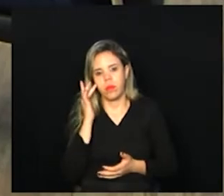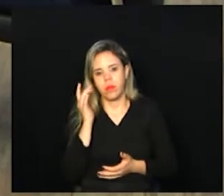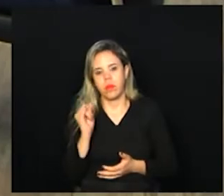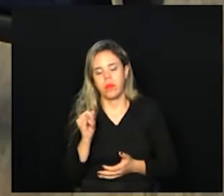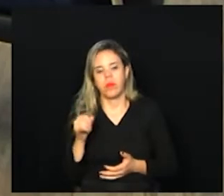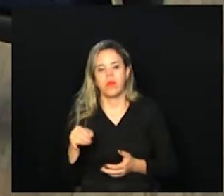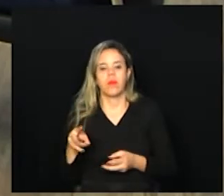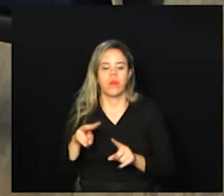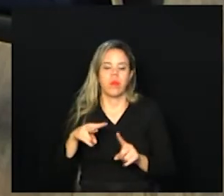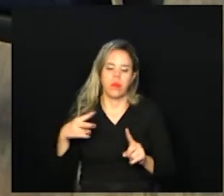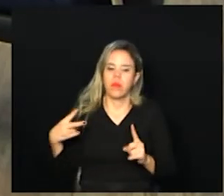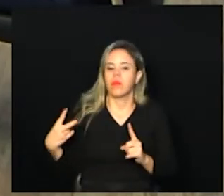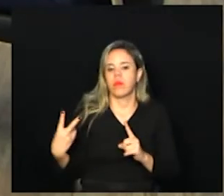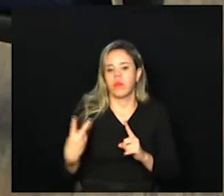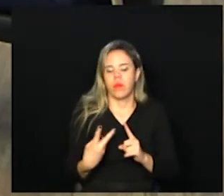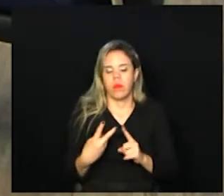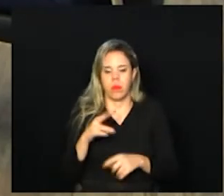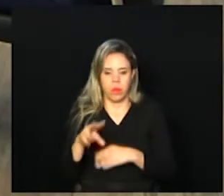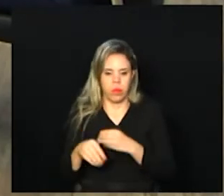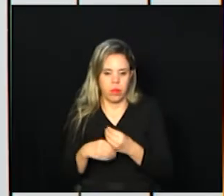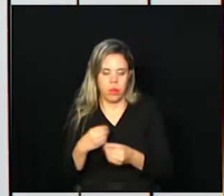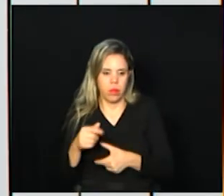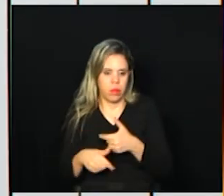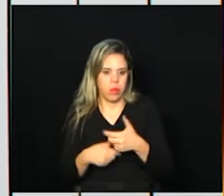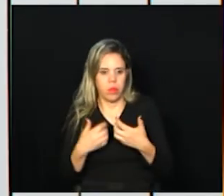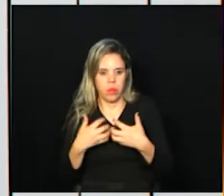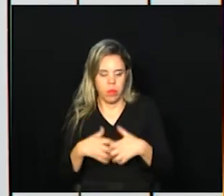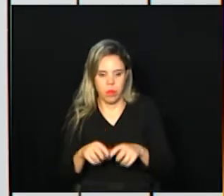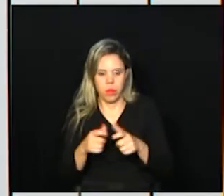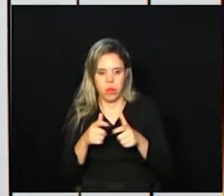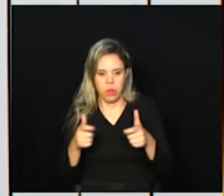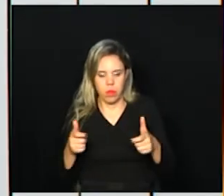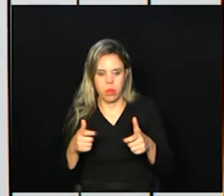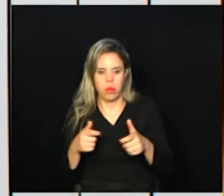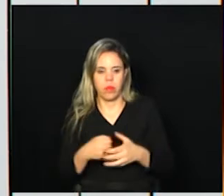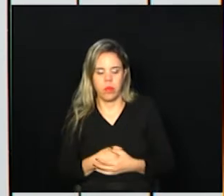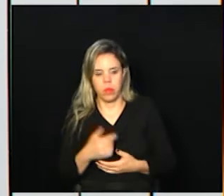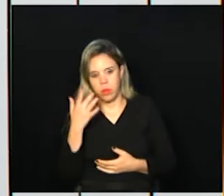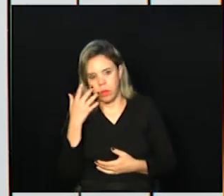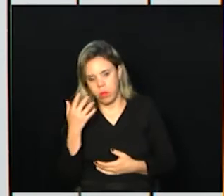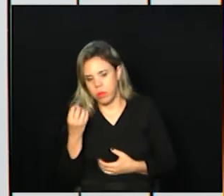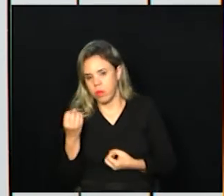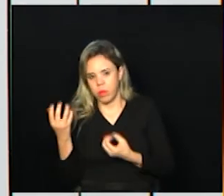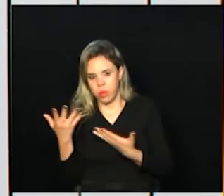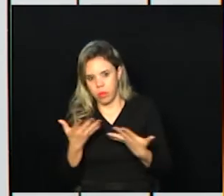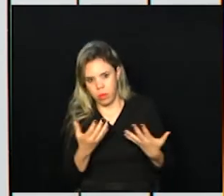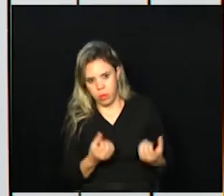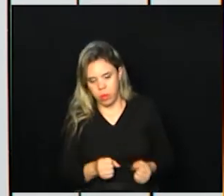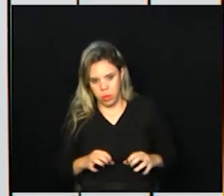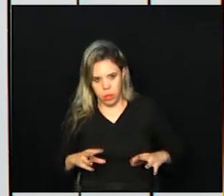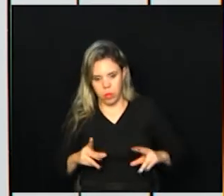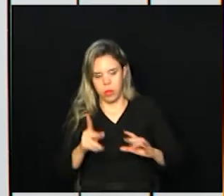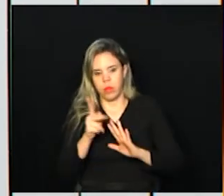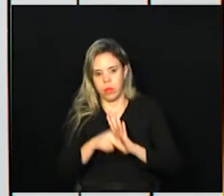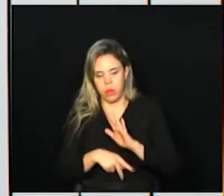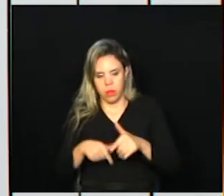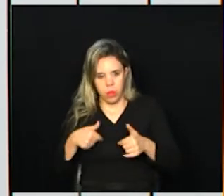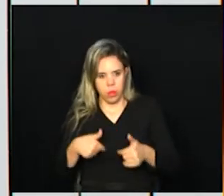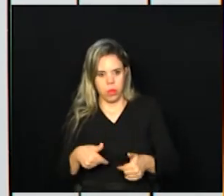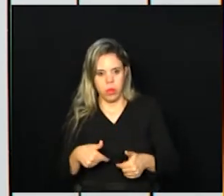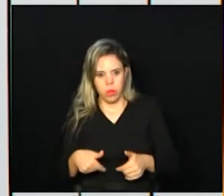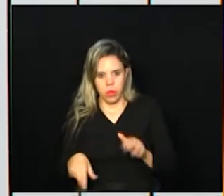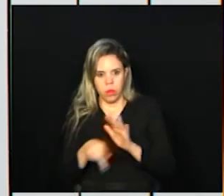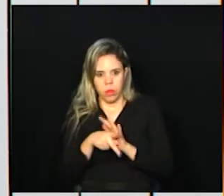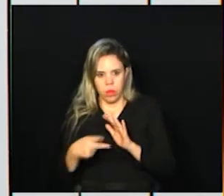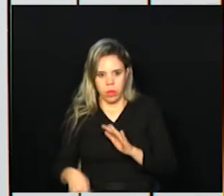na perspectiva de agregar, de trabalhar, de ampliar, eu acho que ele é muito bem-vindo. Todos os projetos e iniciativas